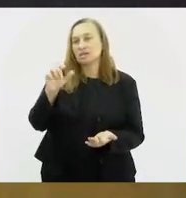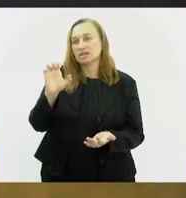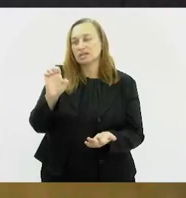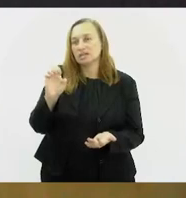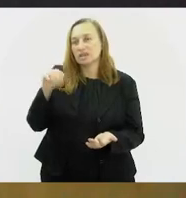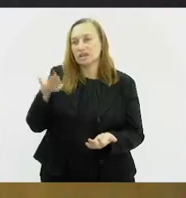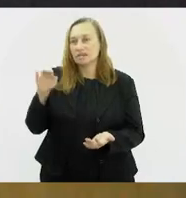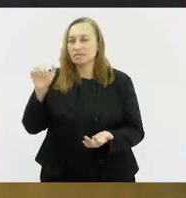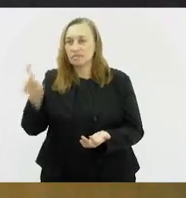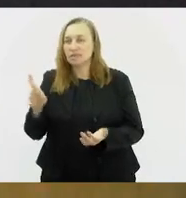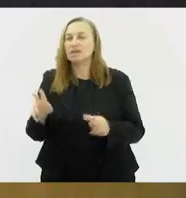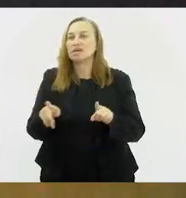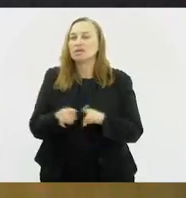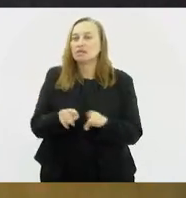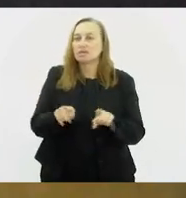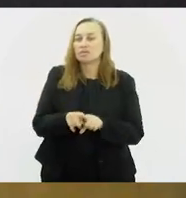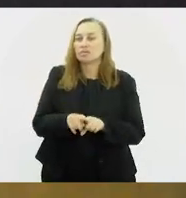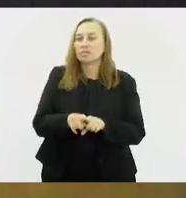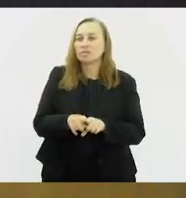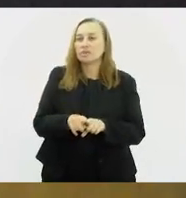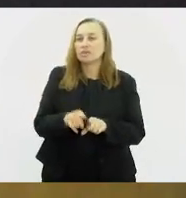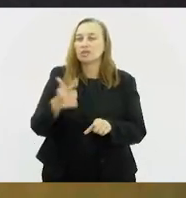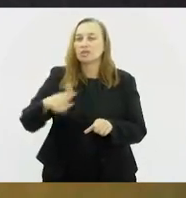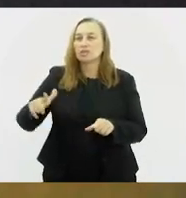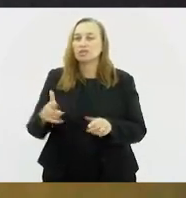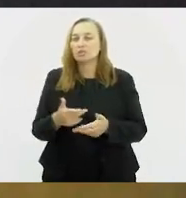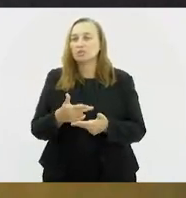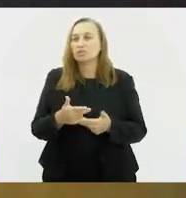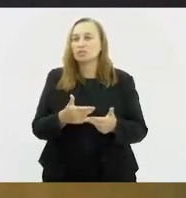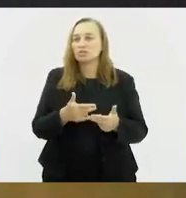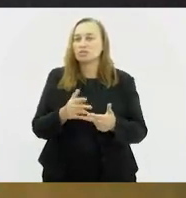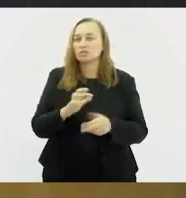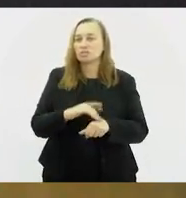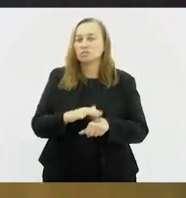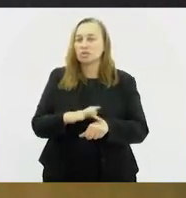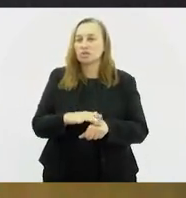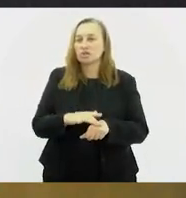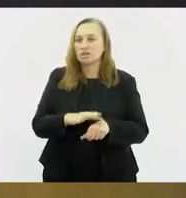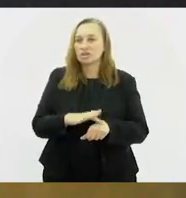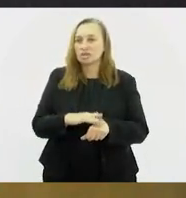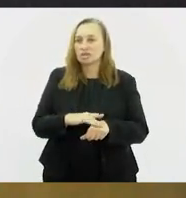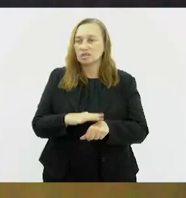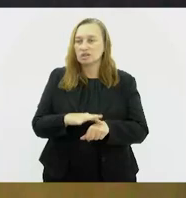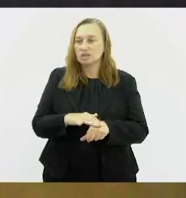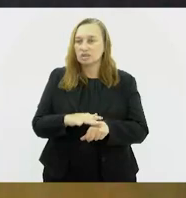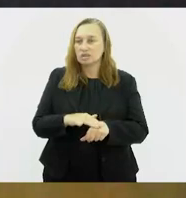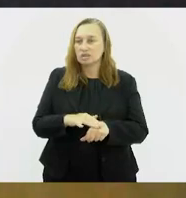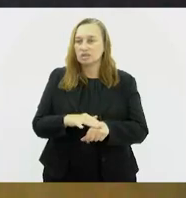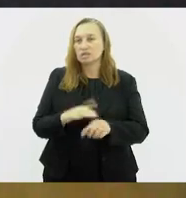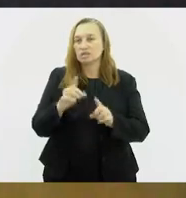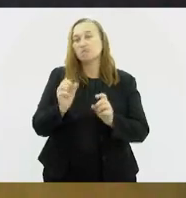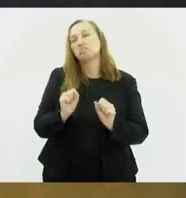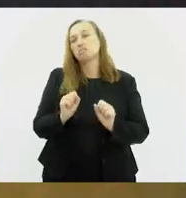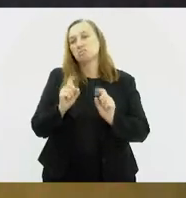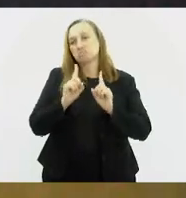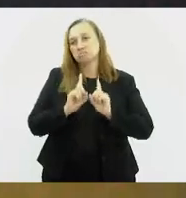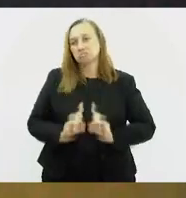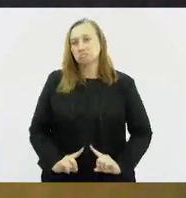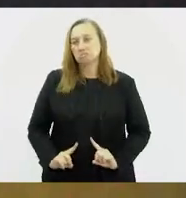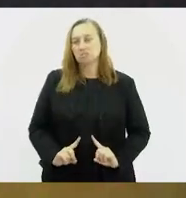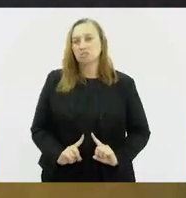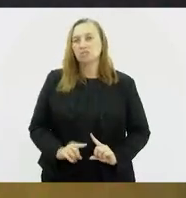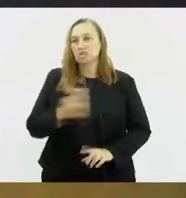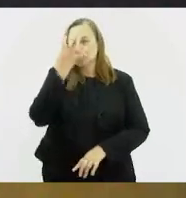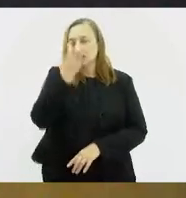os casos das pessoas que cuidam dos seus idosos, que chegam com quadros, né, de depressão muito severo. Então,